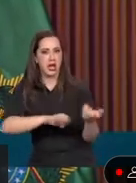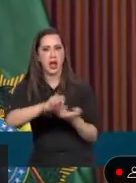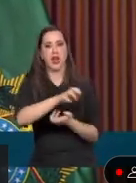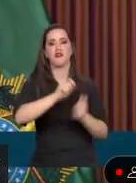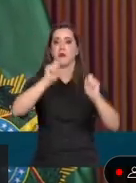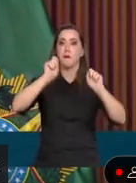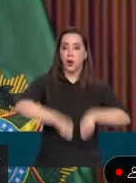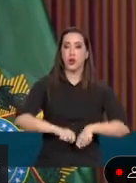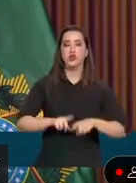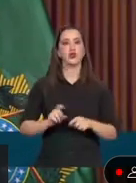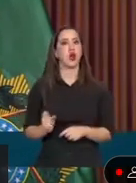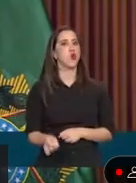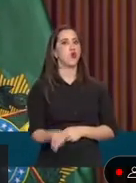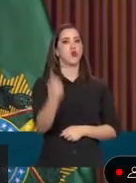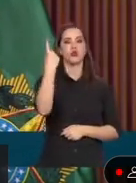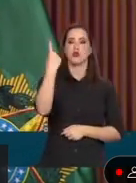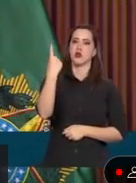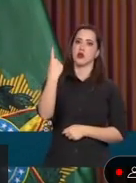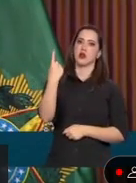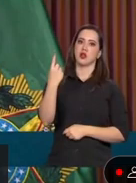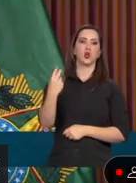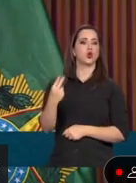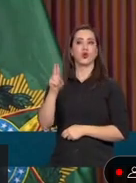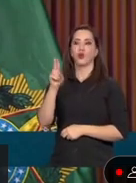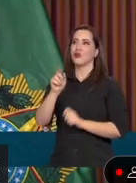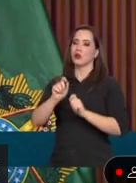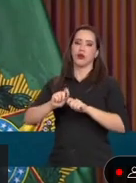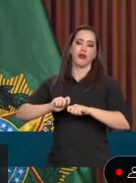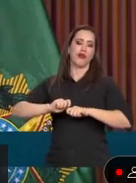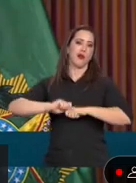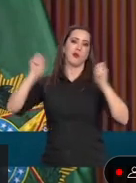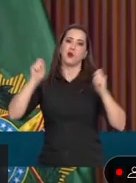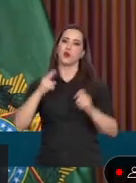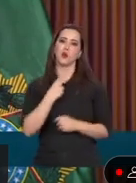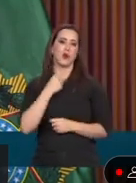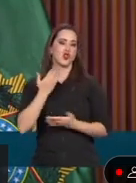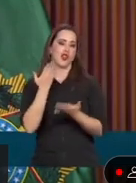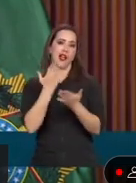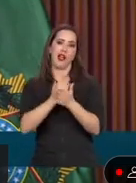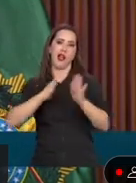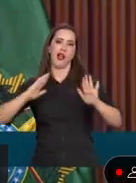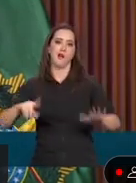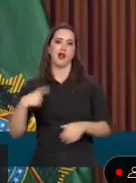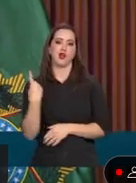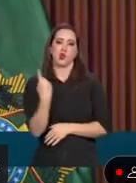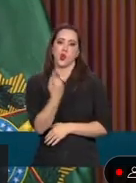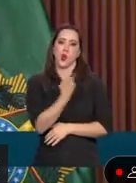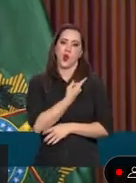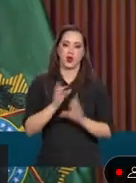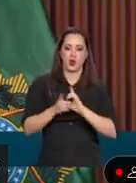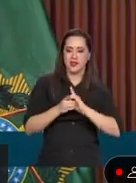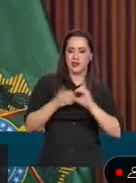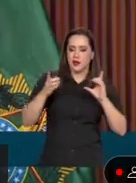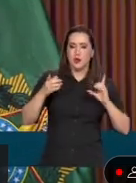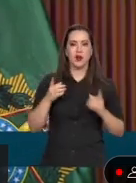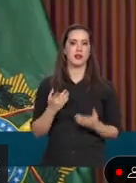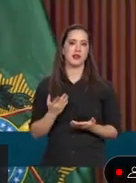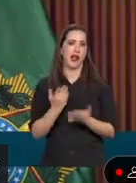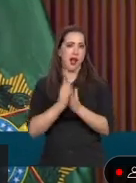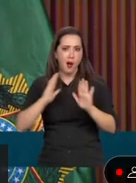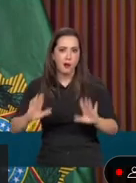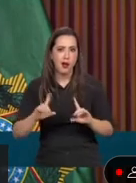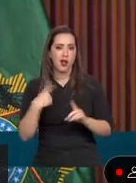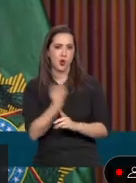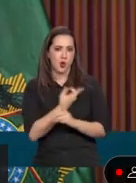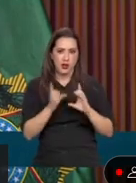A única coisa que não é possível é alguém querer acabar com a nossa incipiente democracia que